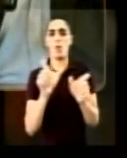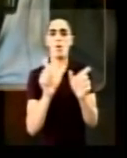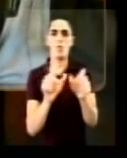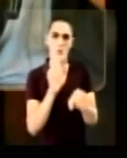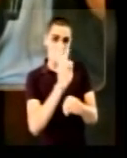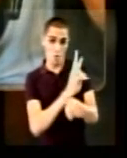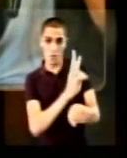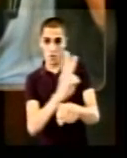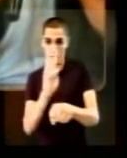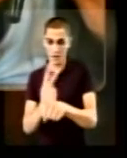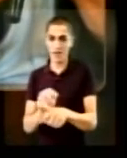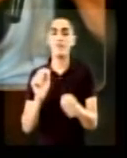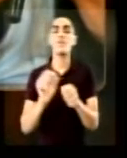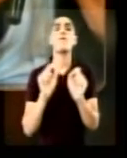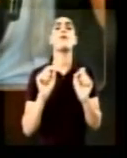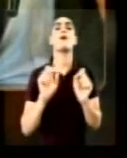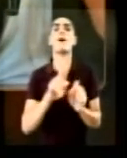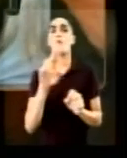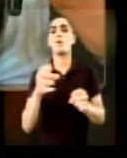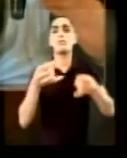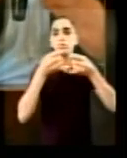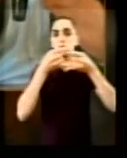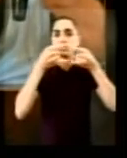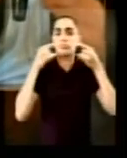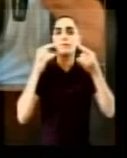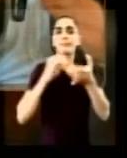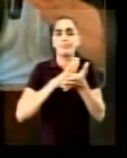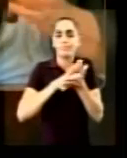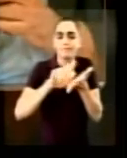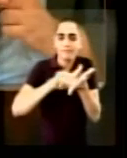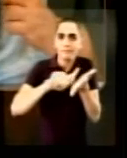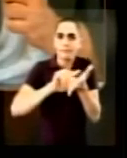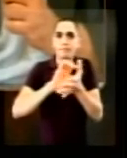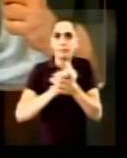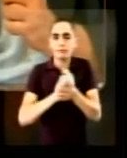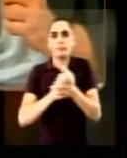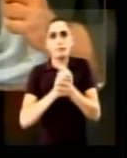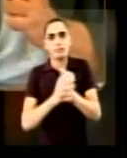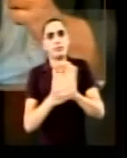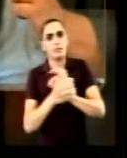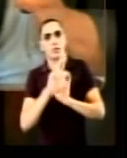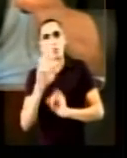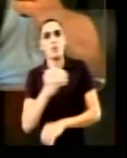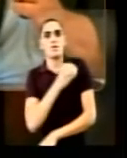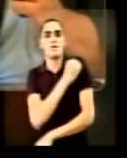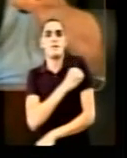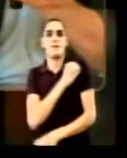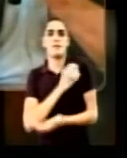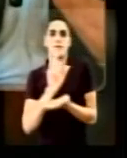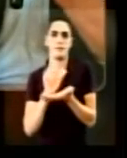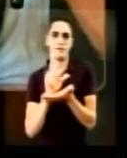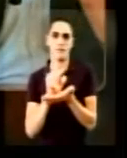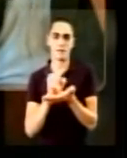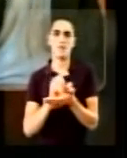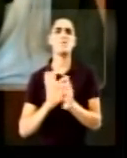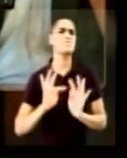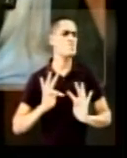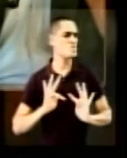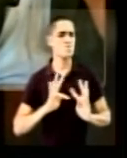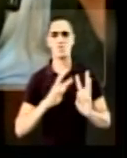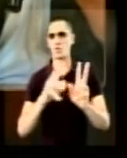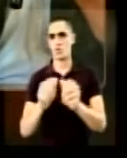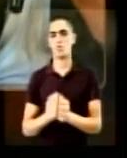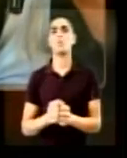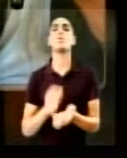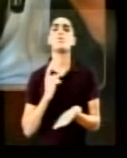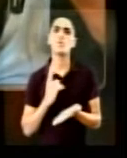usarem máscaras, fazer higiene da mão, usar álcool gel, tudo isso. E